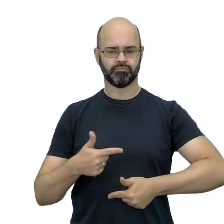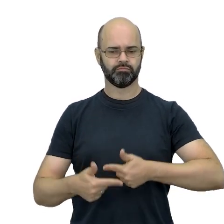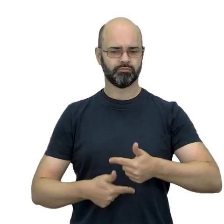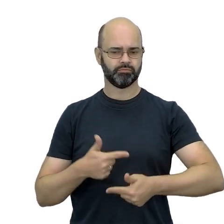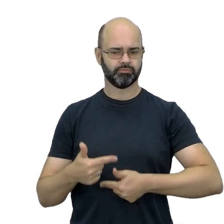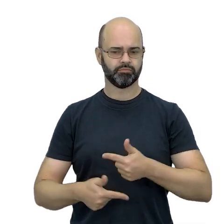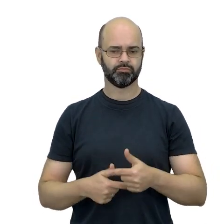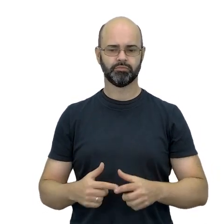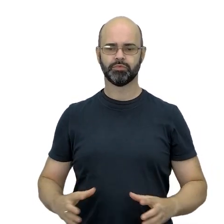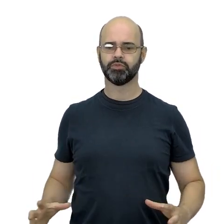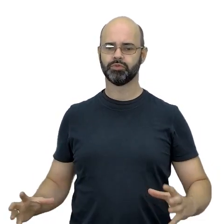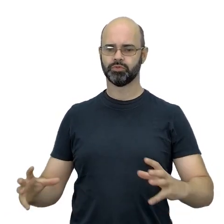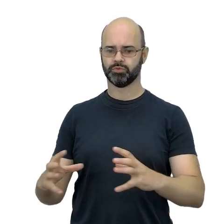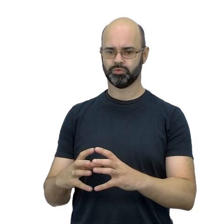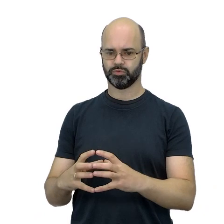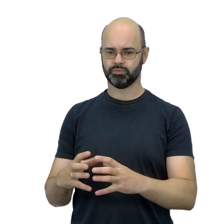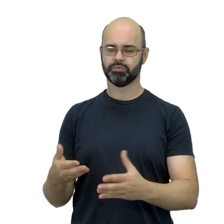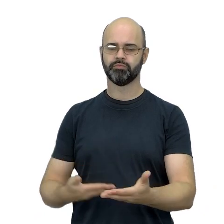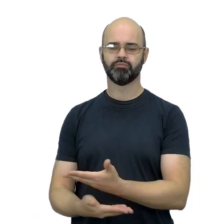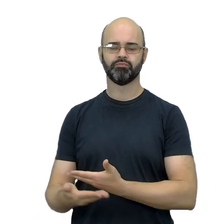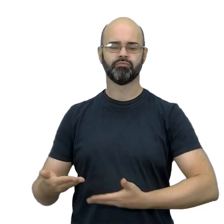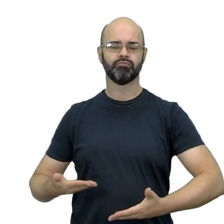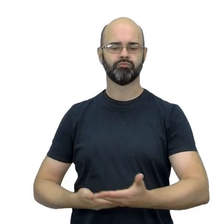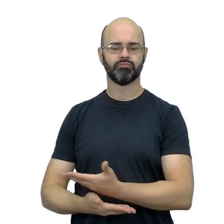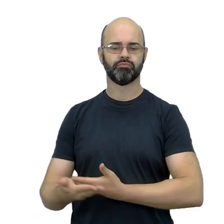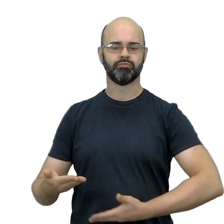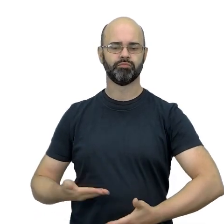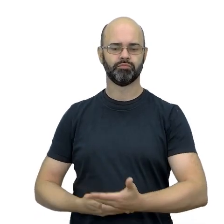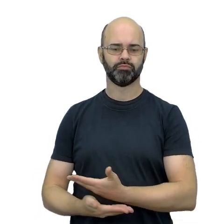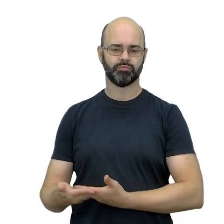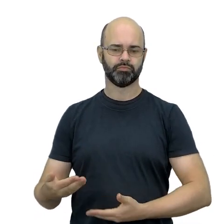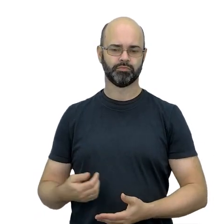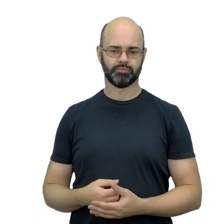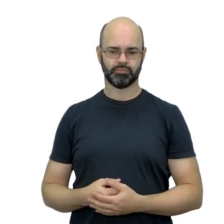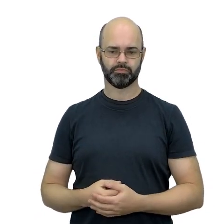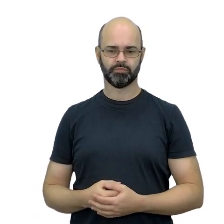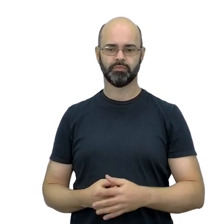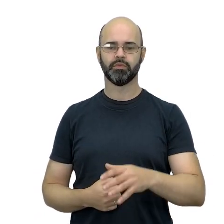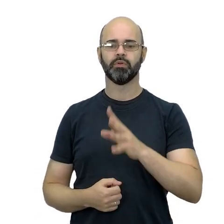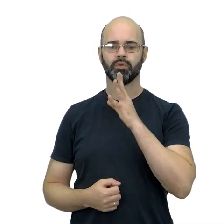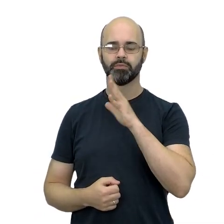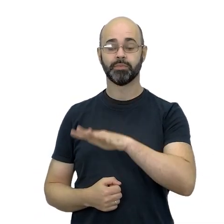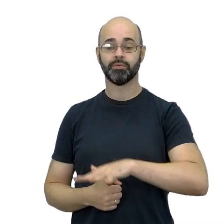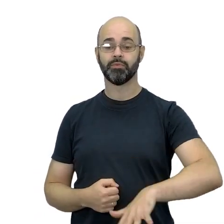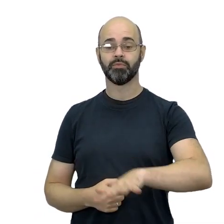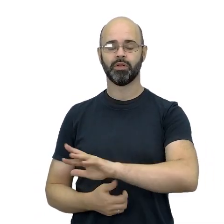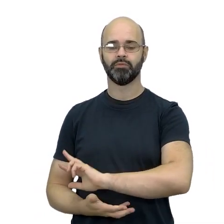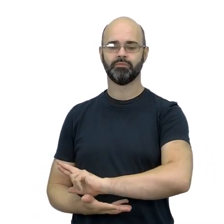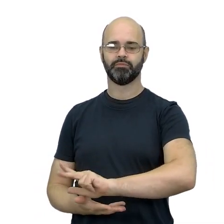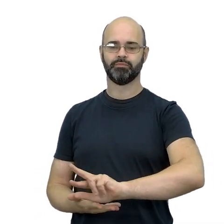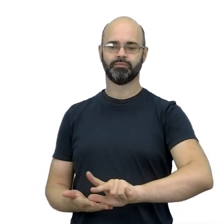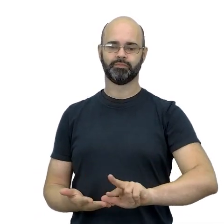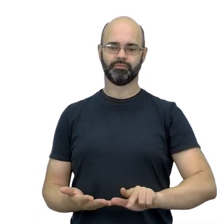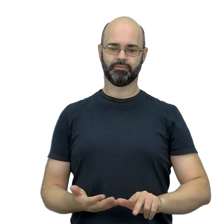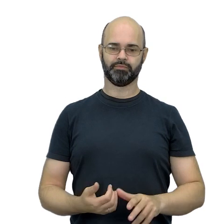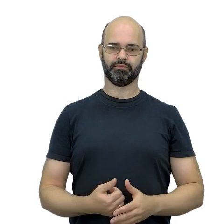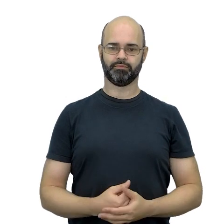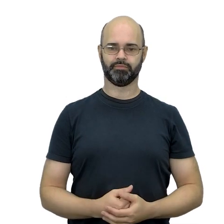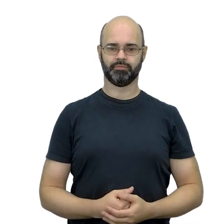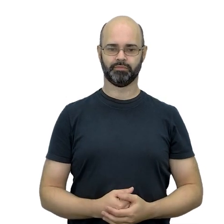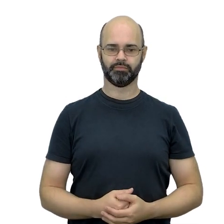processo coletivo e colaborativo, então, entre as diferentes áreas do conhecimento, de modo que